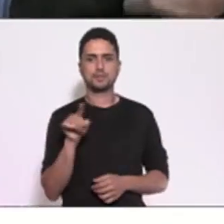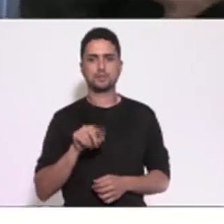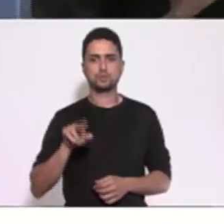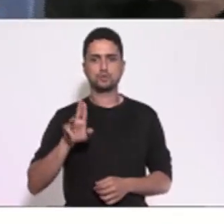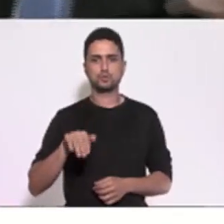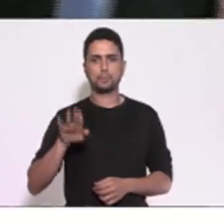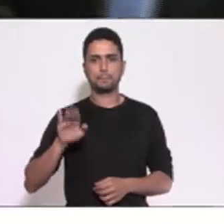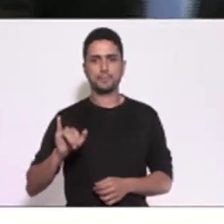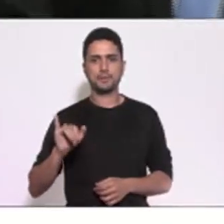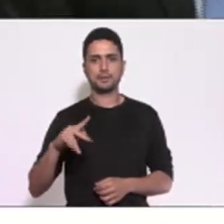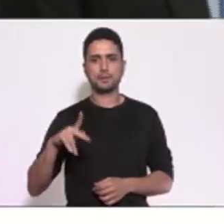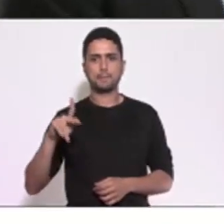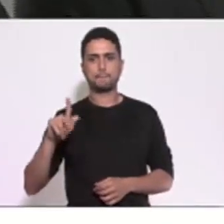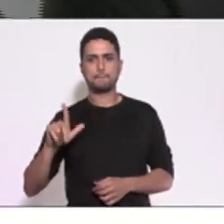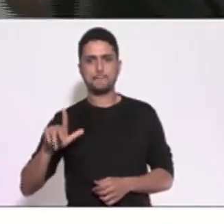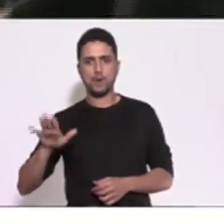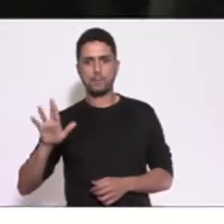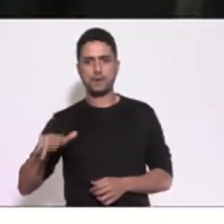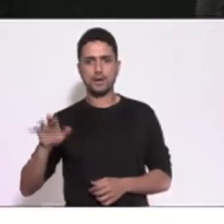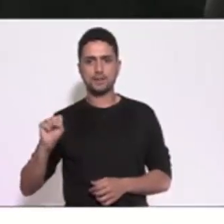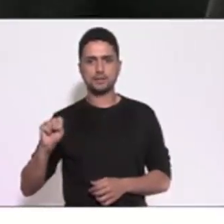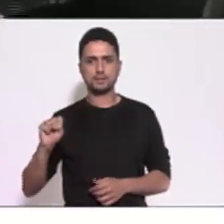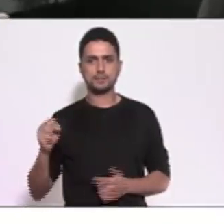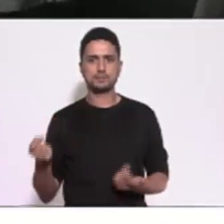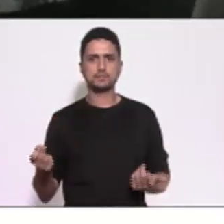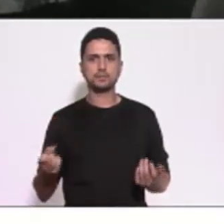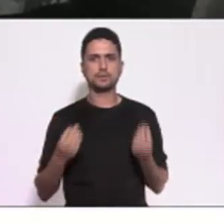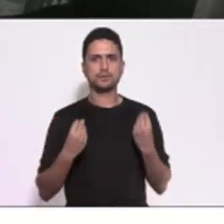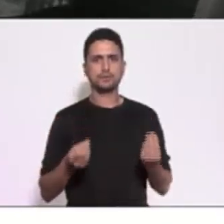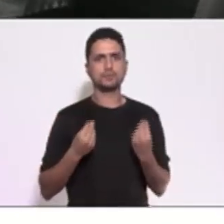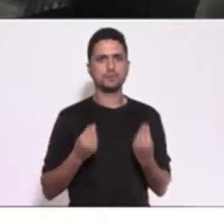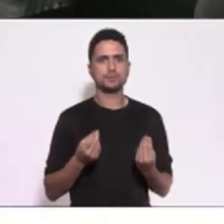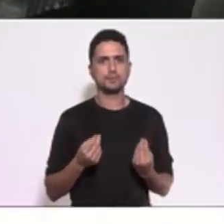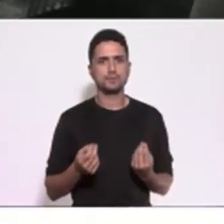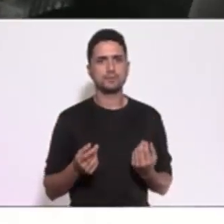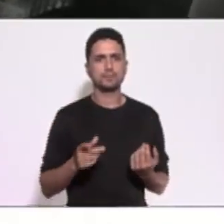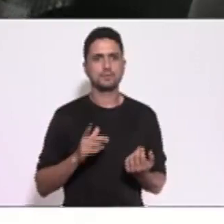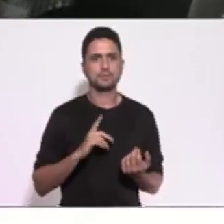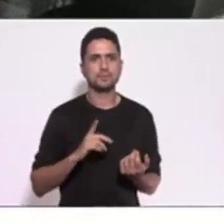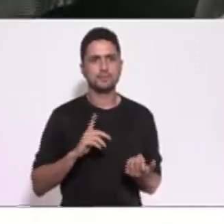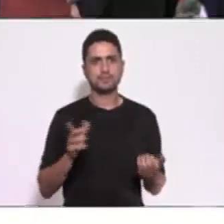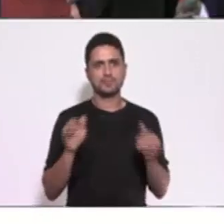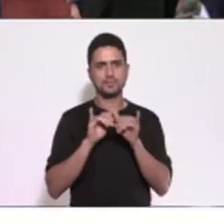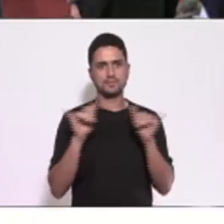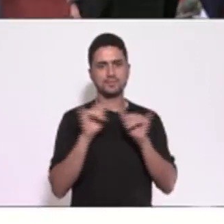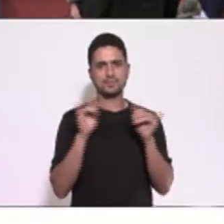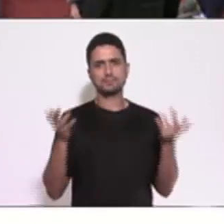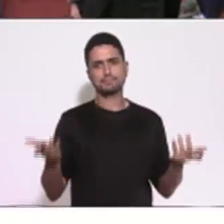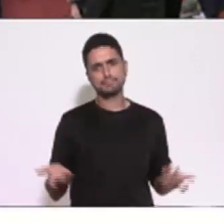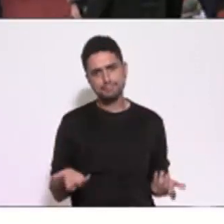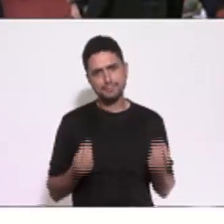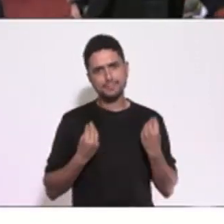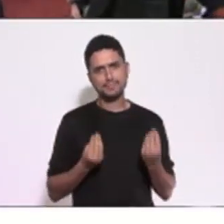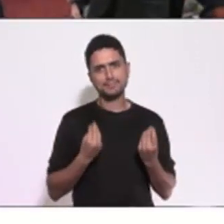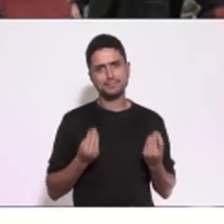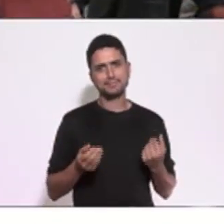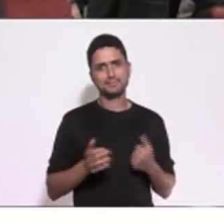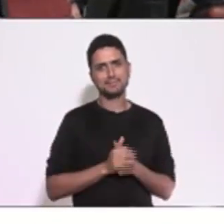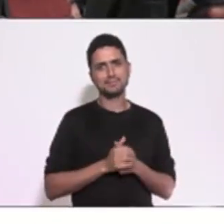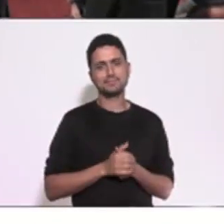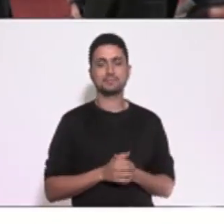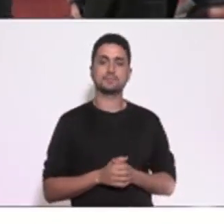Palmares. Vamos mudar proclamação? Não pode. Vamos seguir com o parecer emitido em